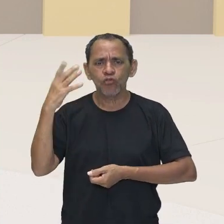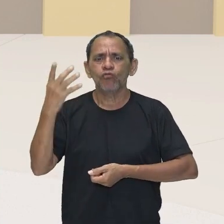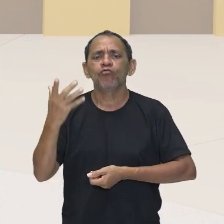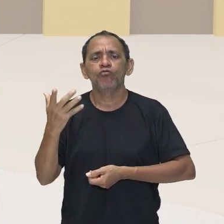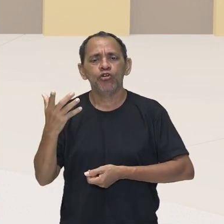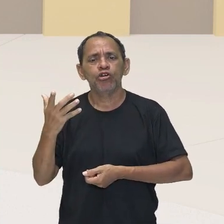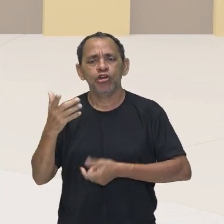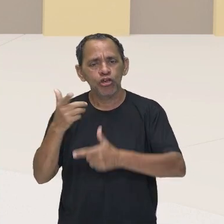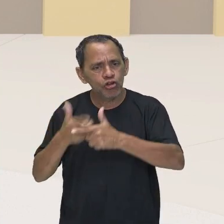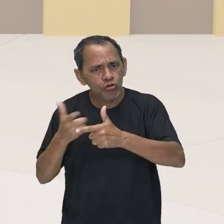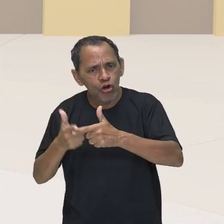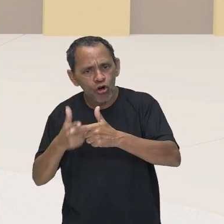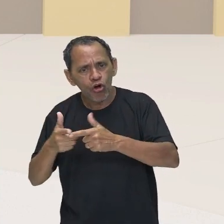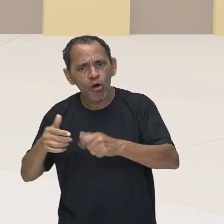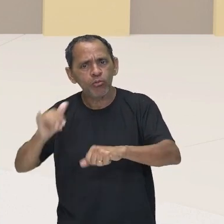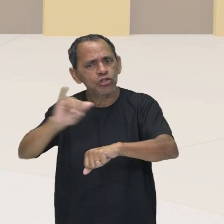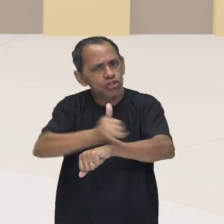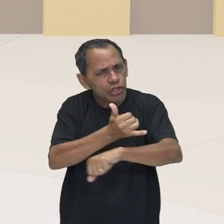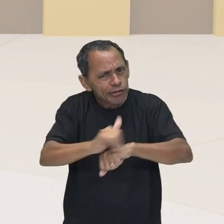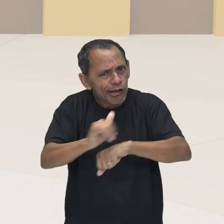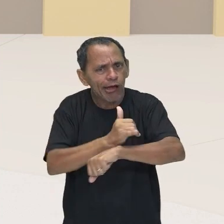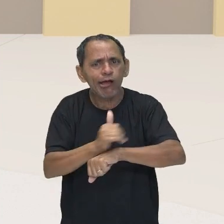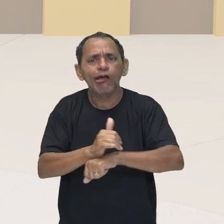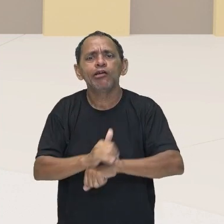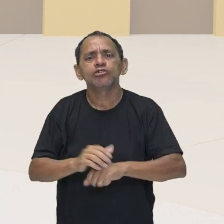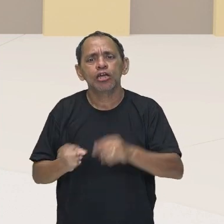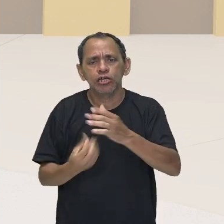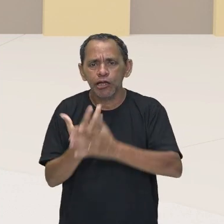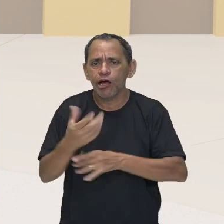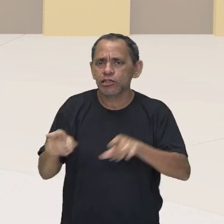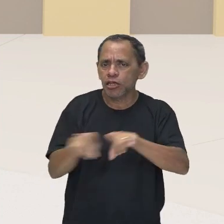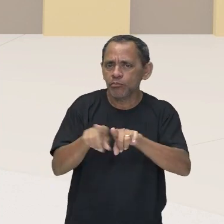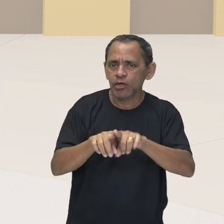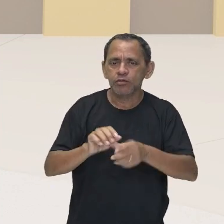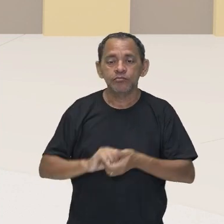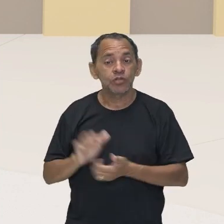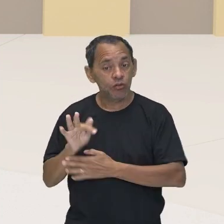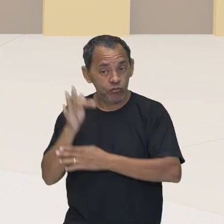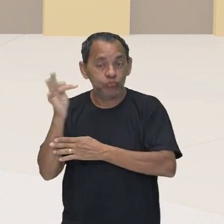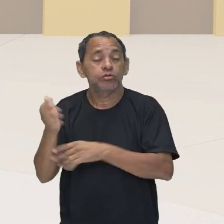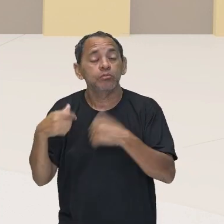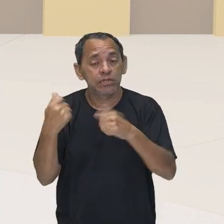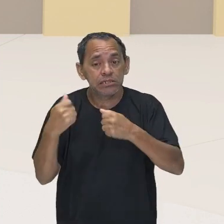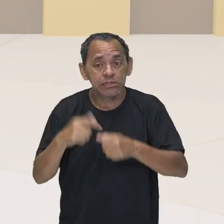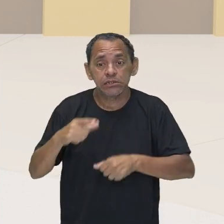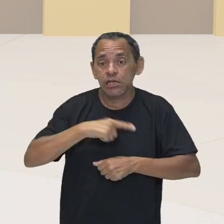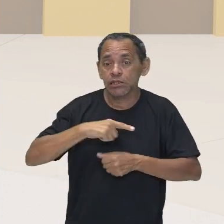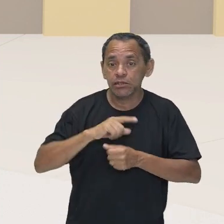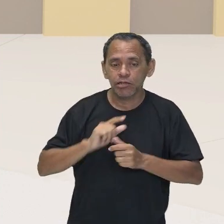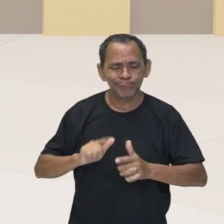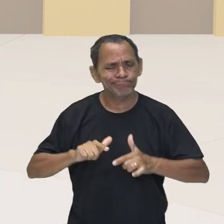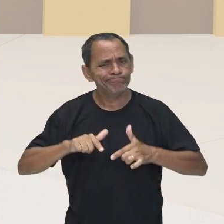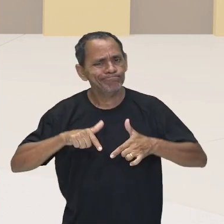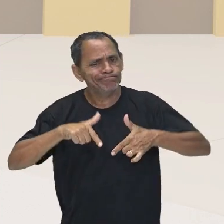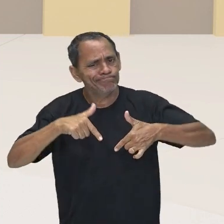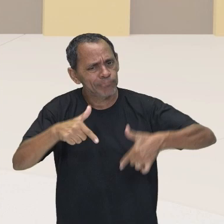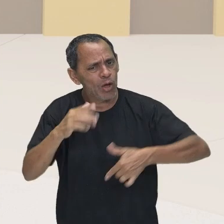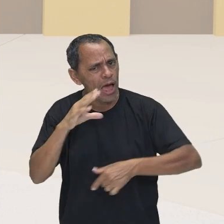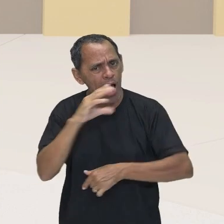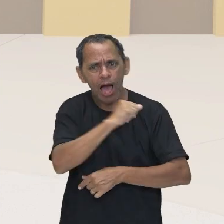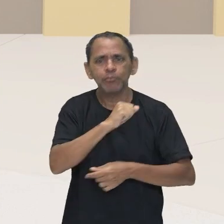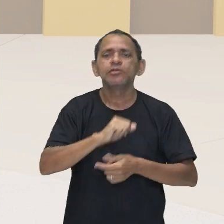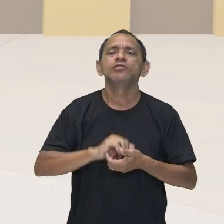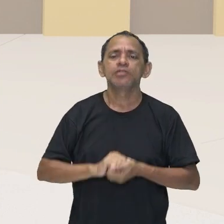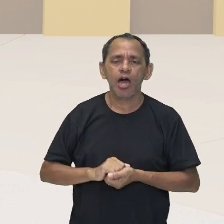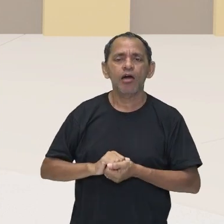estratégica. Então, os profissionais do futuro, eles precisam ter essa agilidade para a tomada de decisões, para a